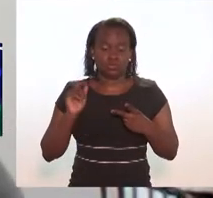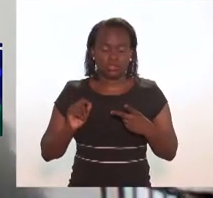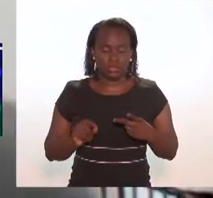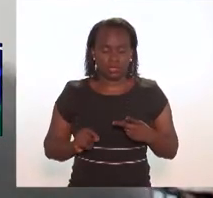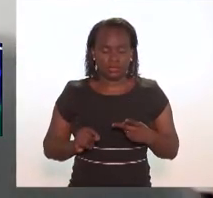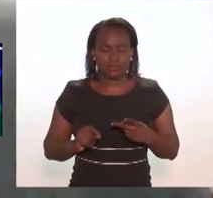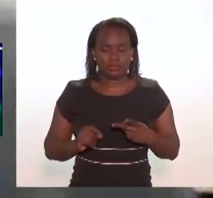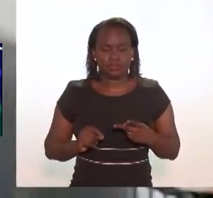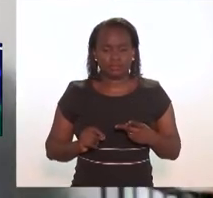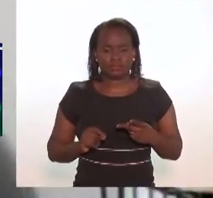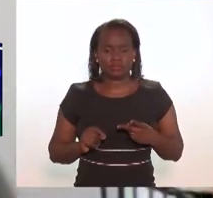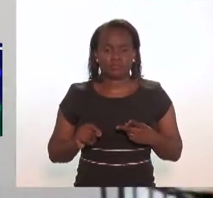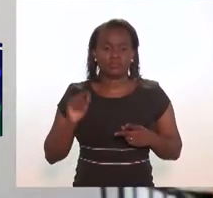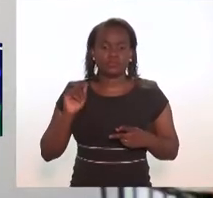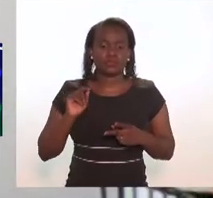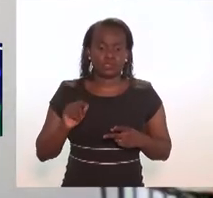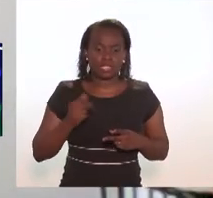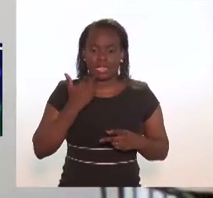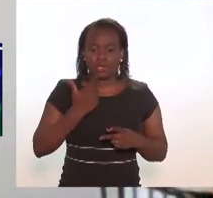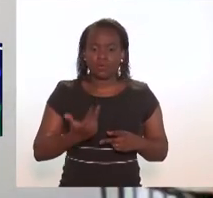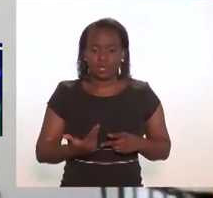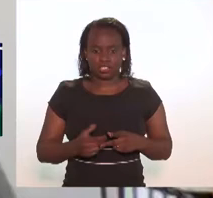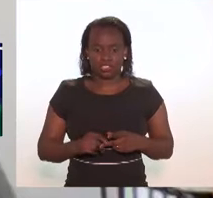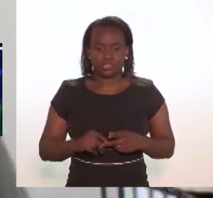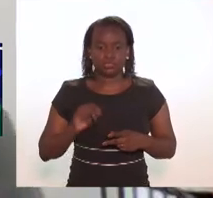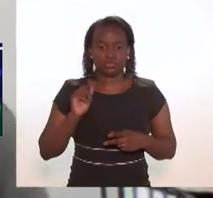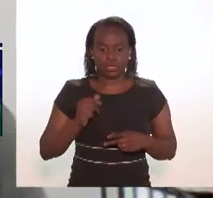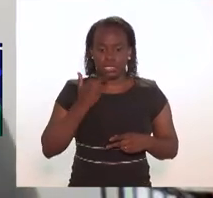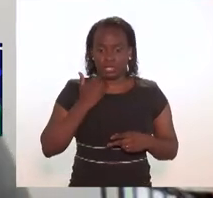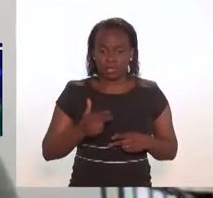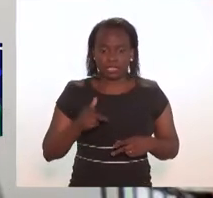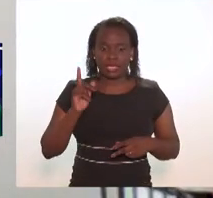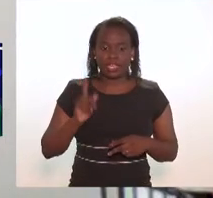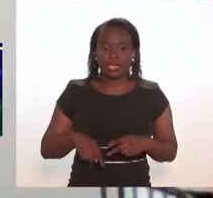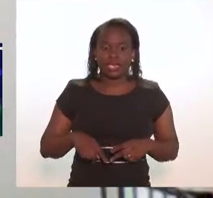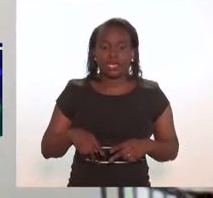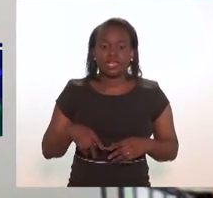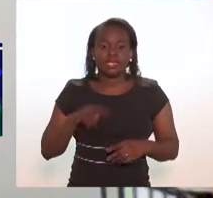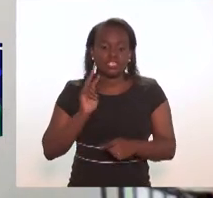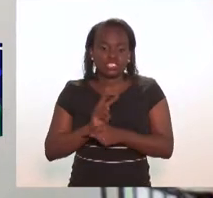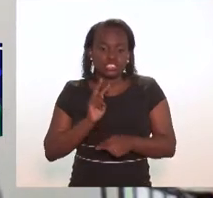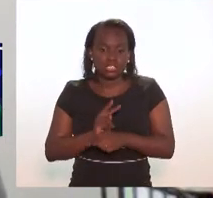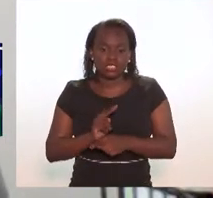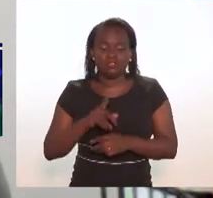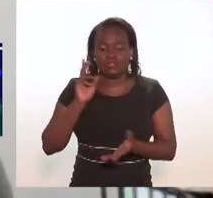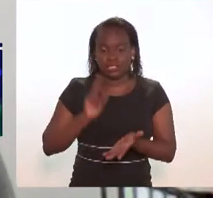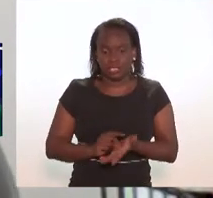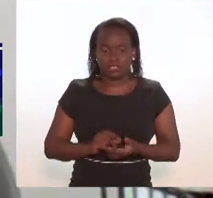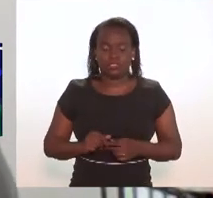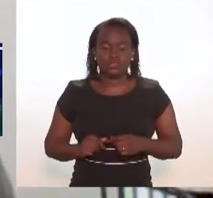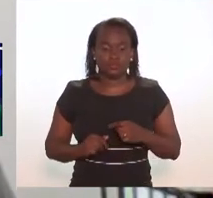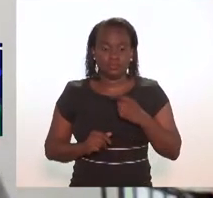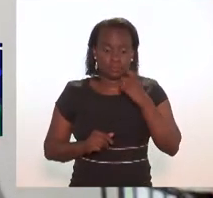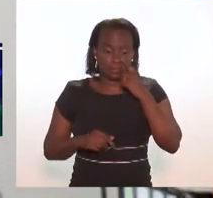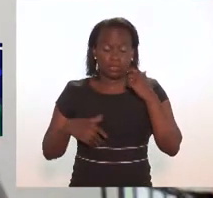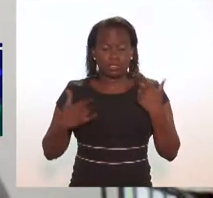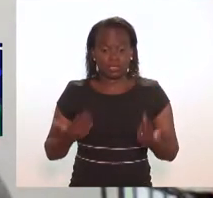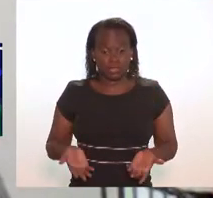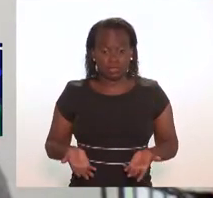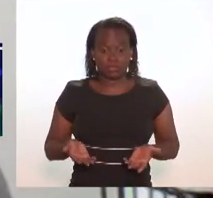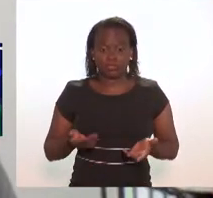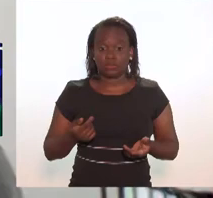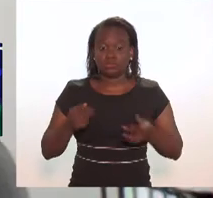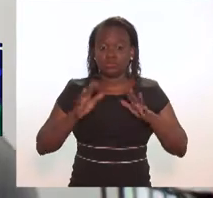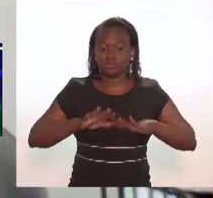quero discutir é o que é a linguagem. Porque a linguagem, ela é uma representação da realidade e, portanto, ela está